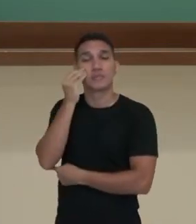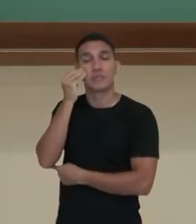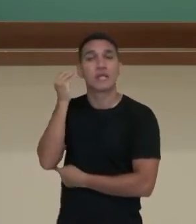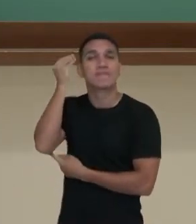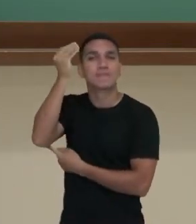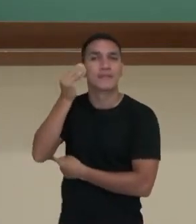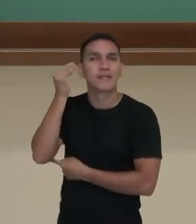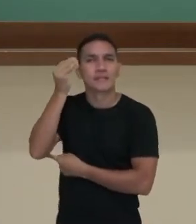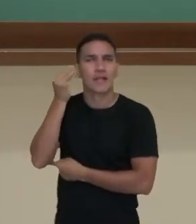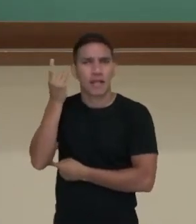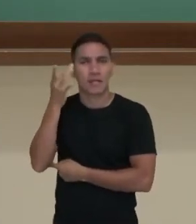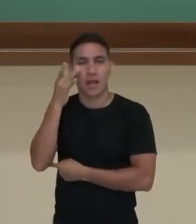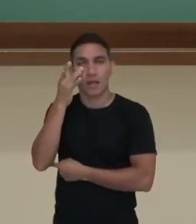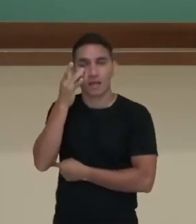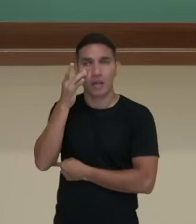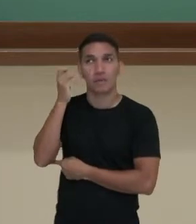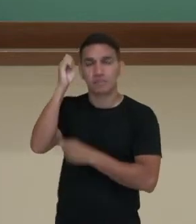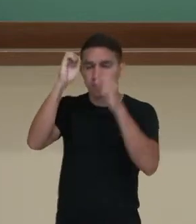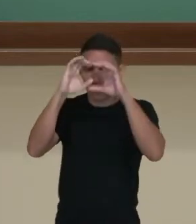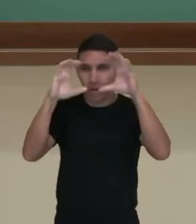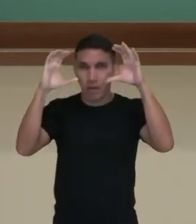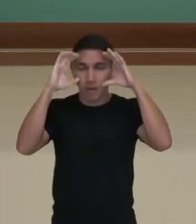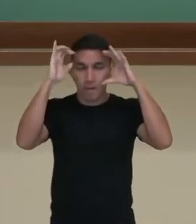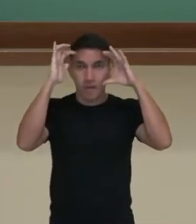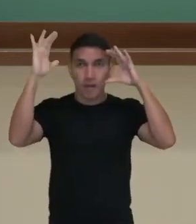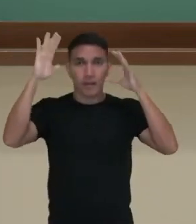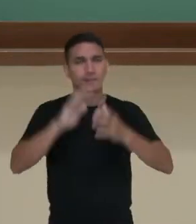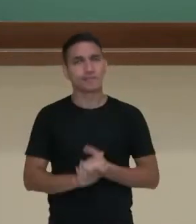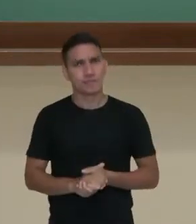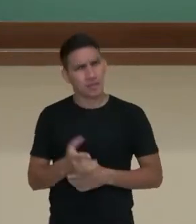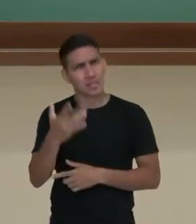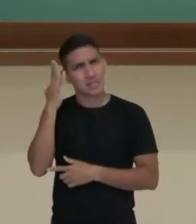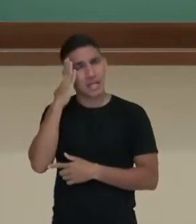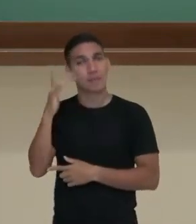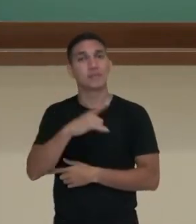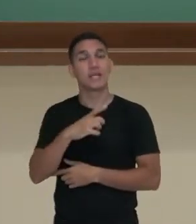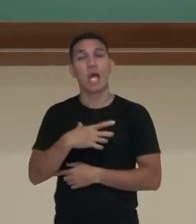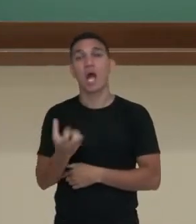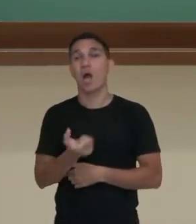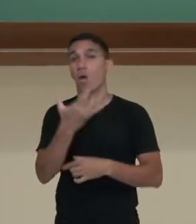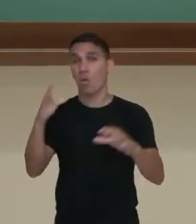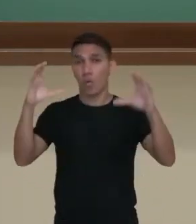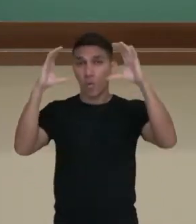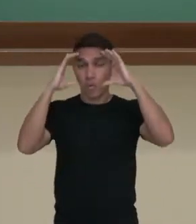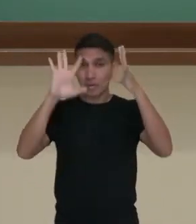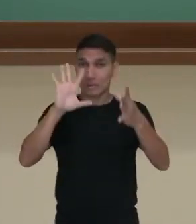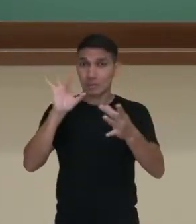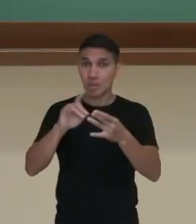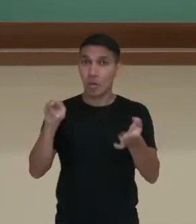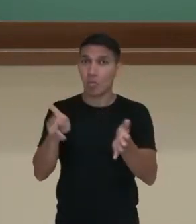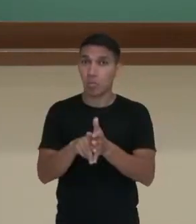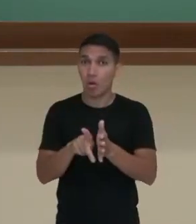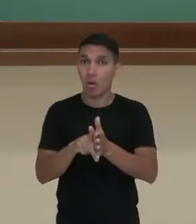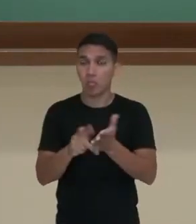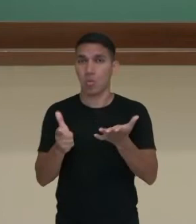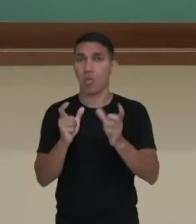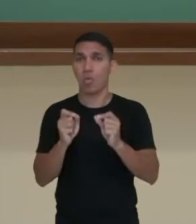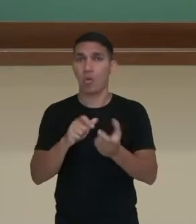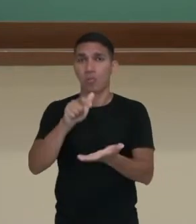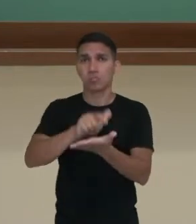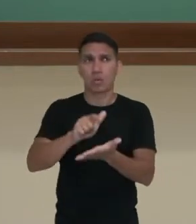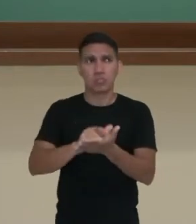virtual. Você sabia que existem alguns modelos de óculos de realidade virtual feitos de papelão,